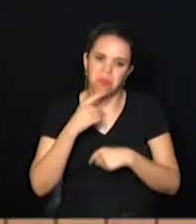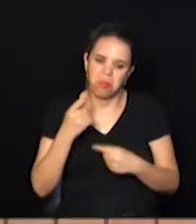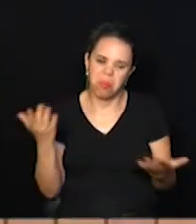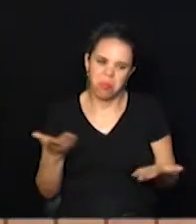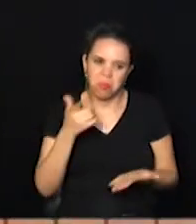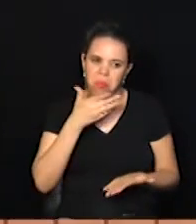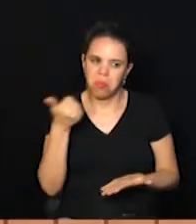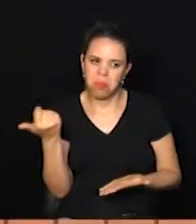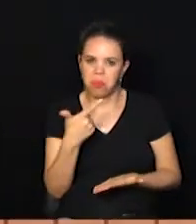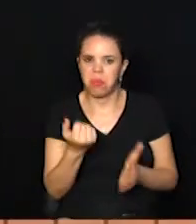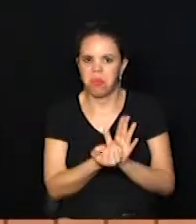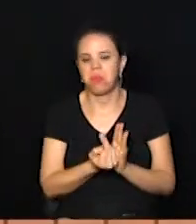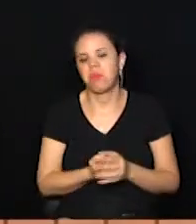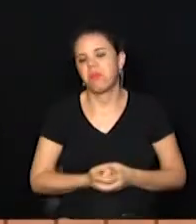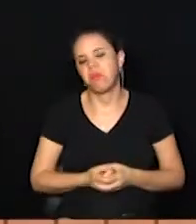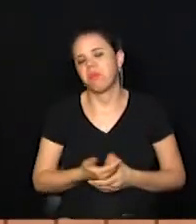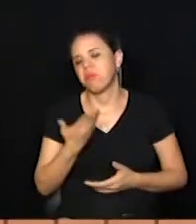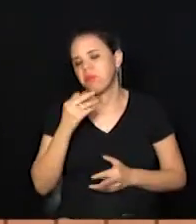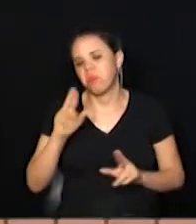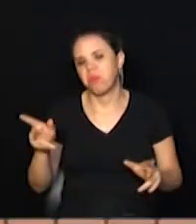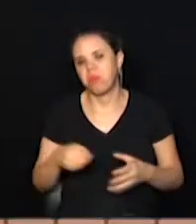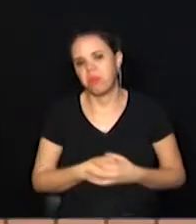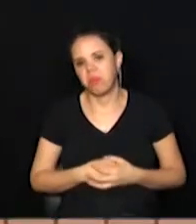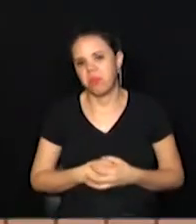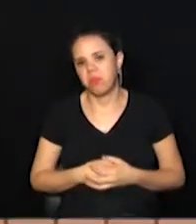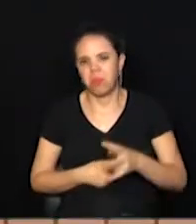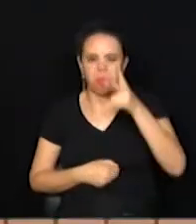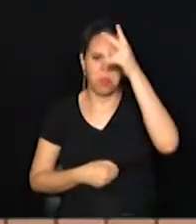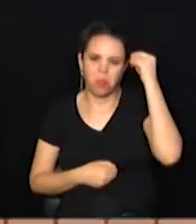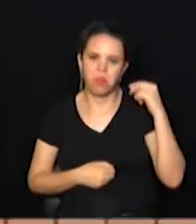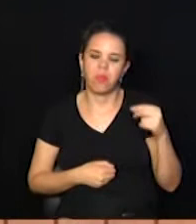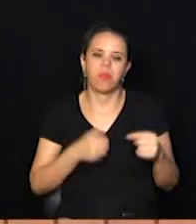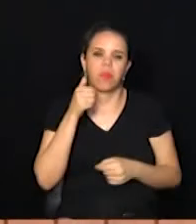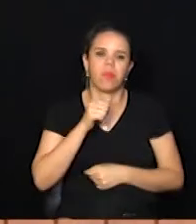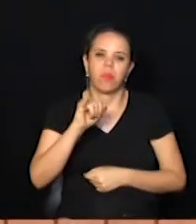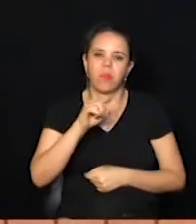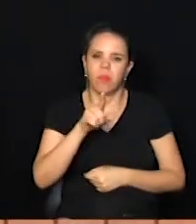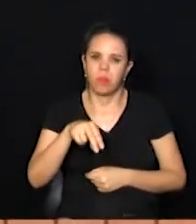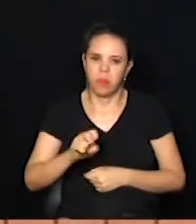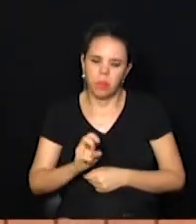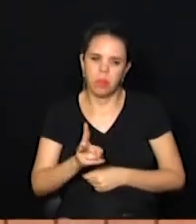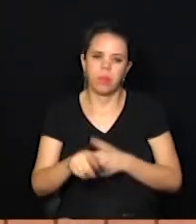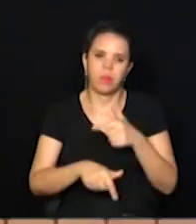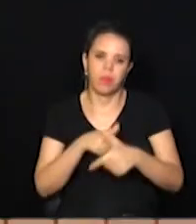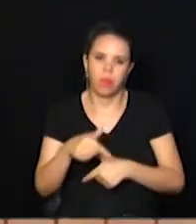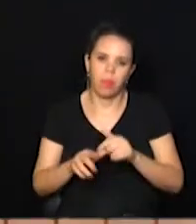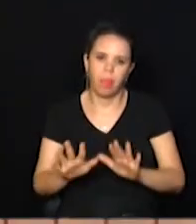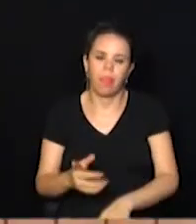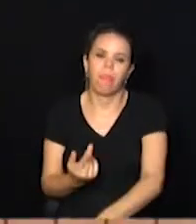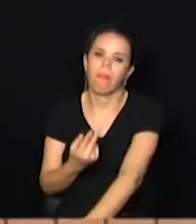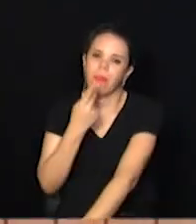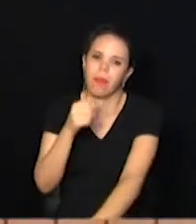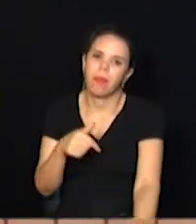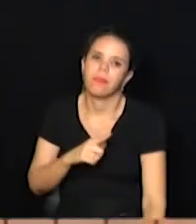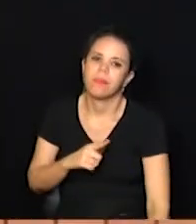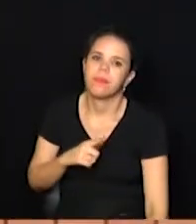teria outras marcas, ela seria muito diferente. A prefeita Isalene, ela conseguiu dar continuidade a esse trabalho, mas como eu disse, né, ela